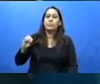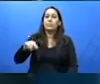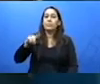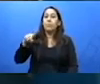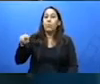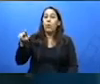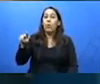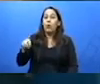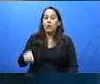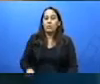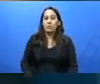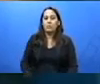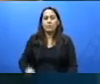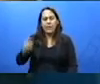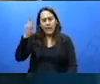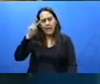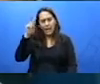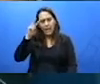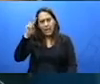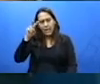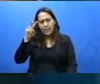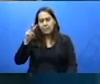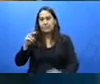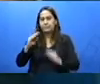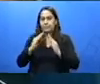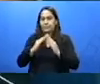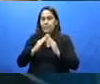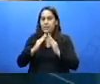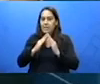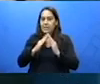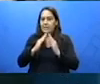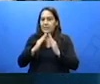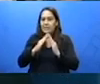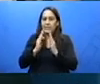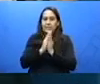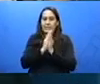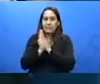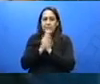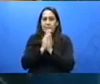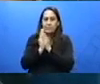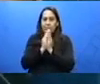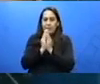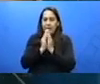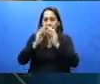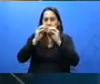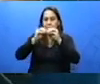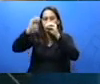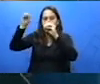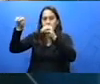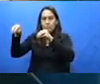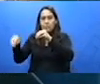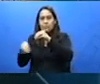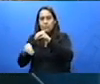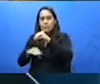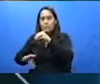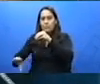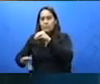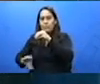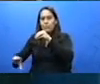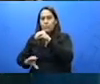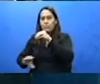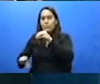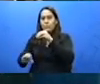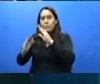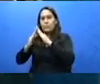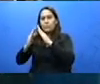da Suzy foi para o porão. Por que ela foi para o porão? Ela foi rebaixada, esquecida lá? Não, pelo contrário.